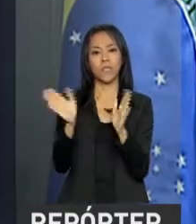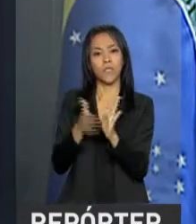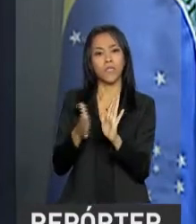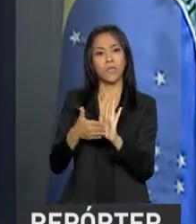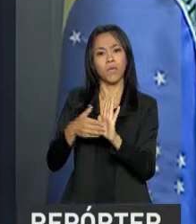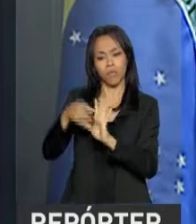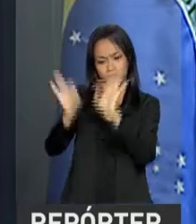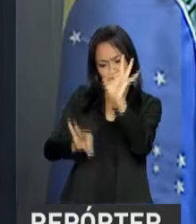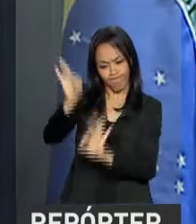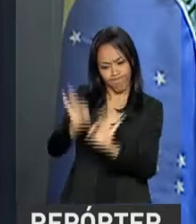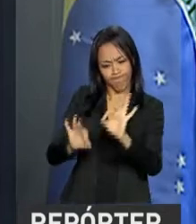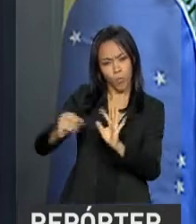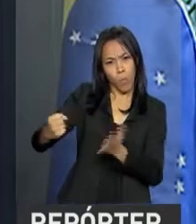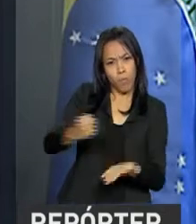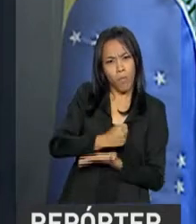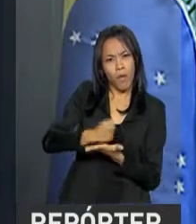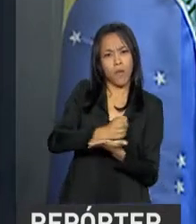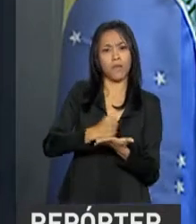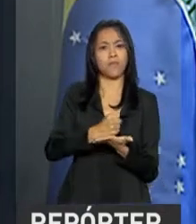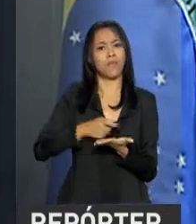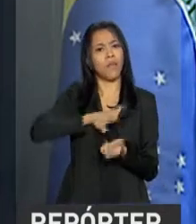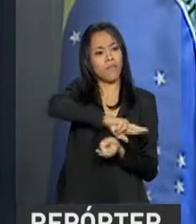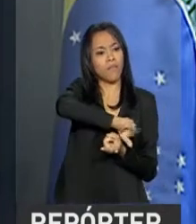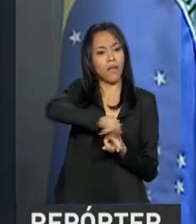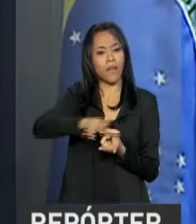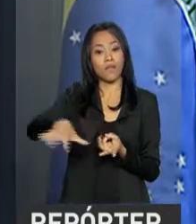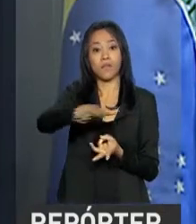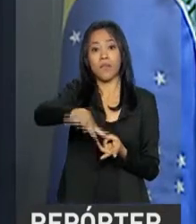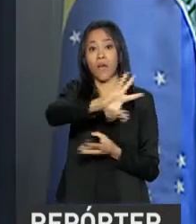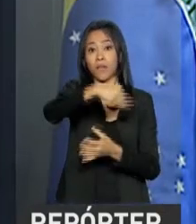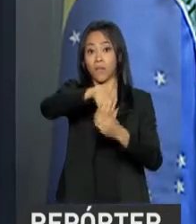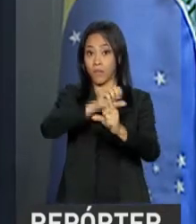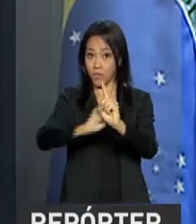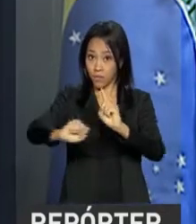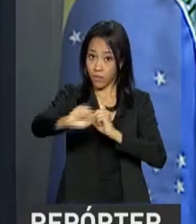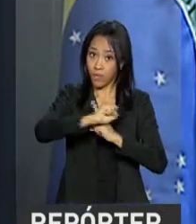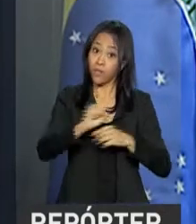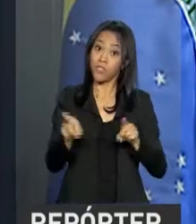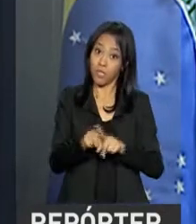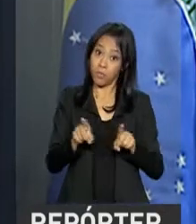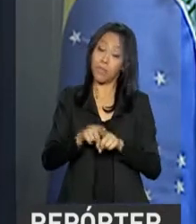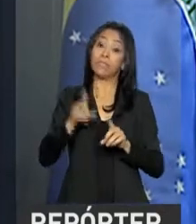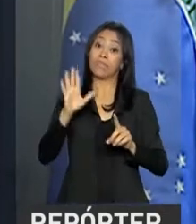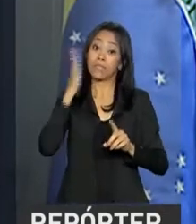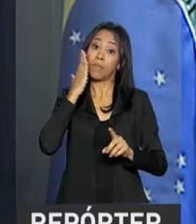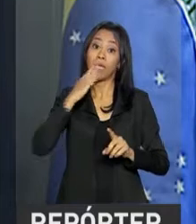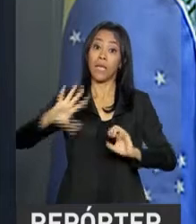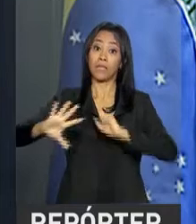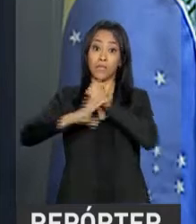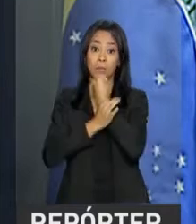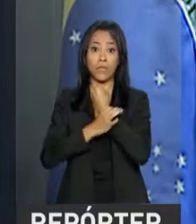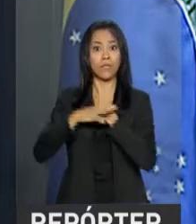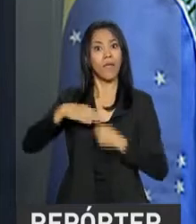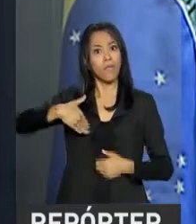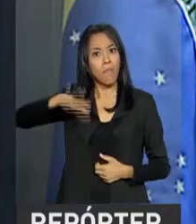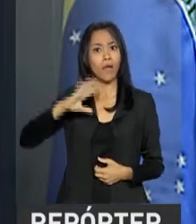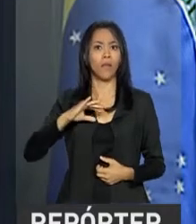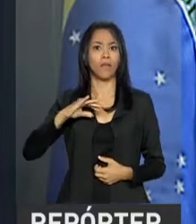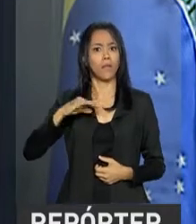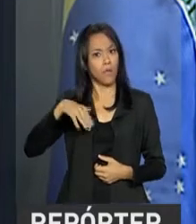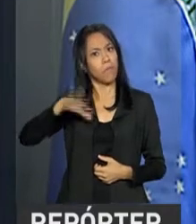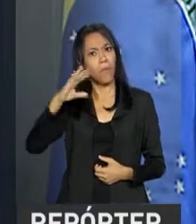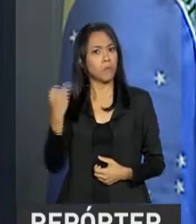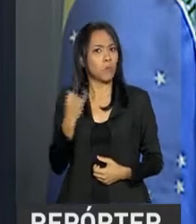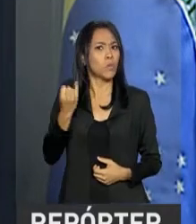com enraizamento em diferentes setores da vida social, considerando a segurança tão importante como a questão